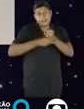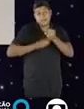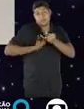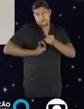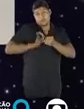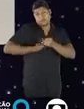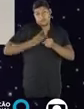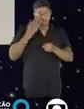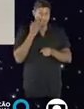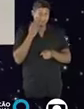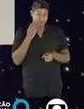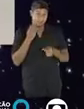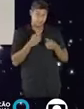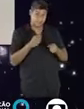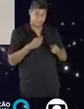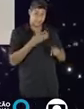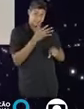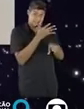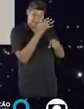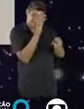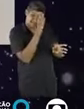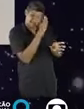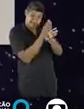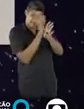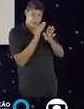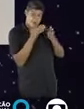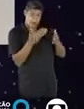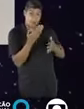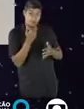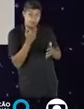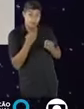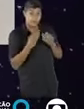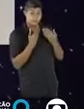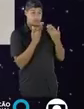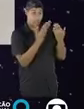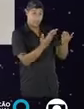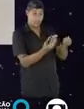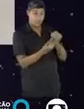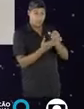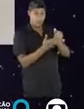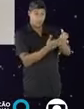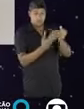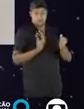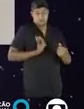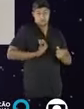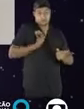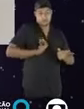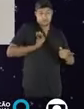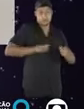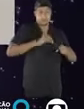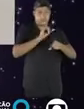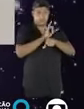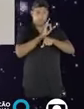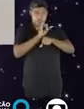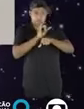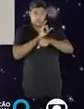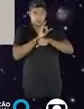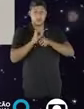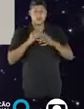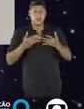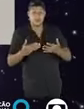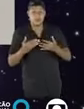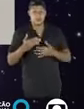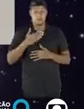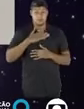é exatamente isso, você tem que exercer, tem que descobrir quais são os alimentos que te beneficiam realmente no inverno, no verão, na primavera, no outono, né? Então, para